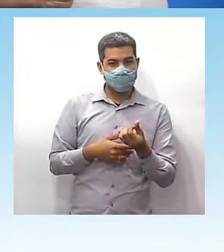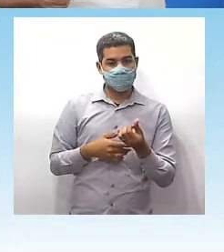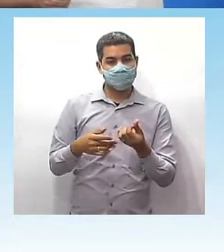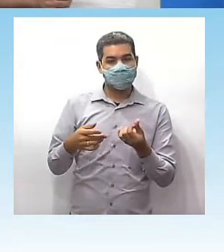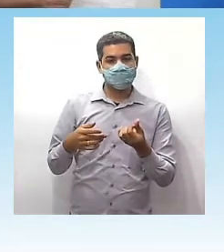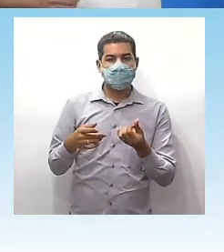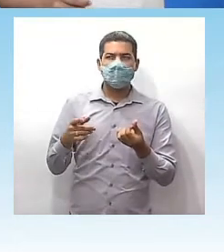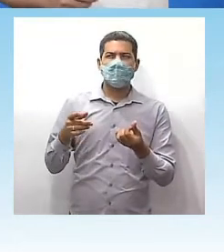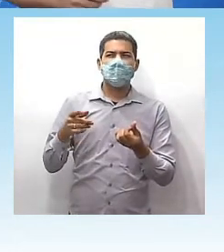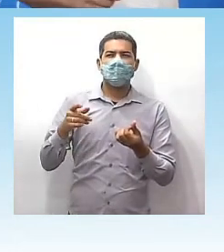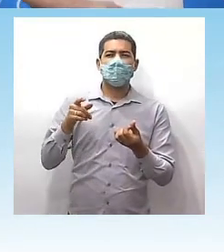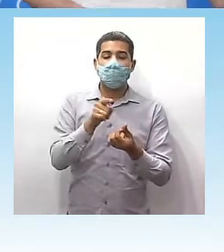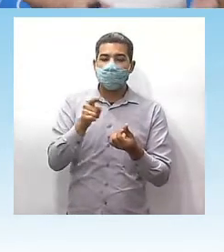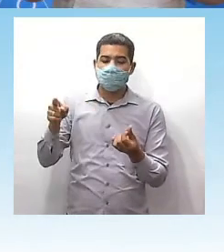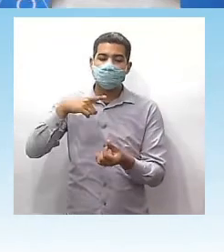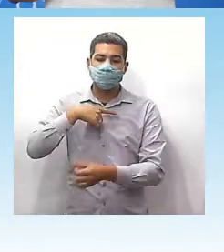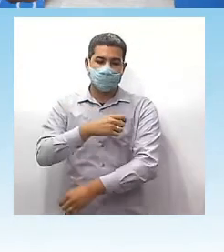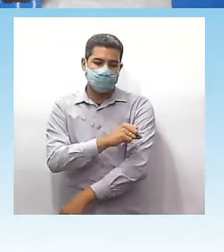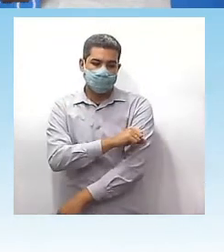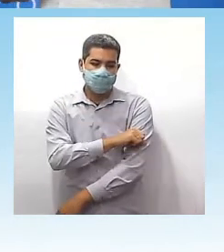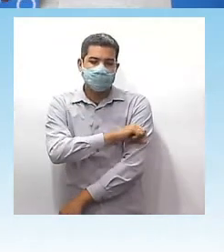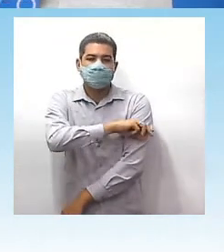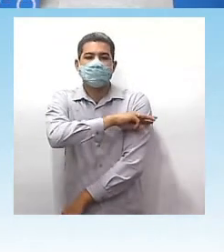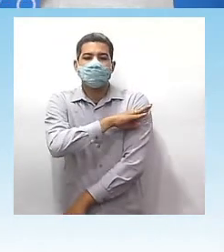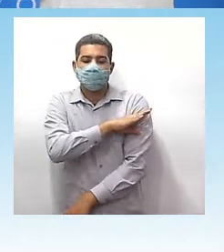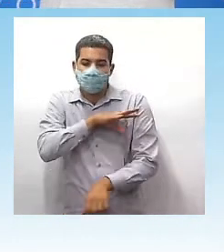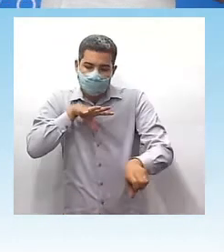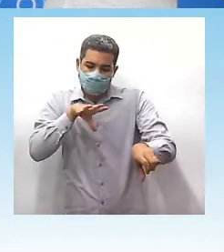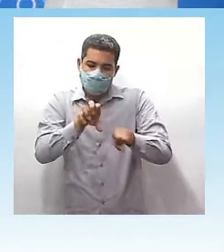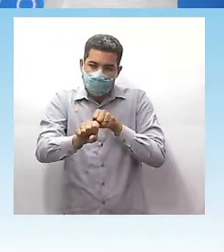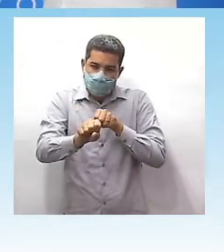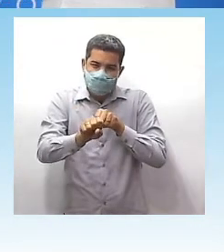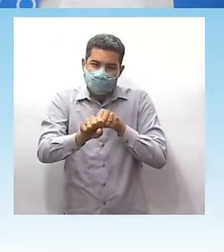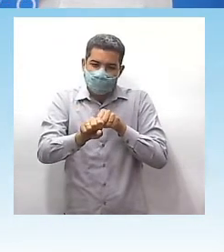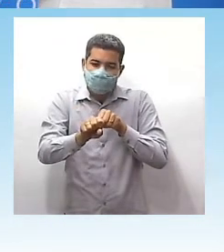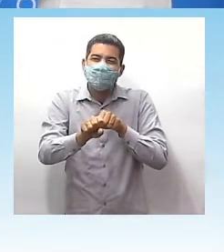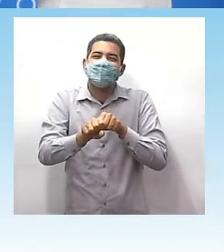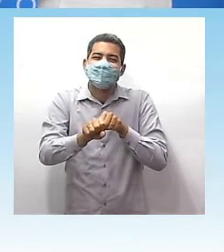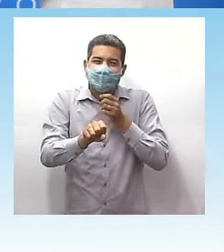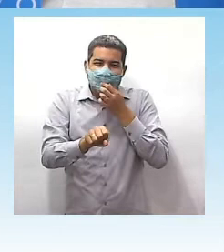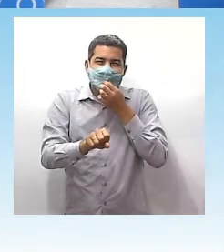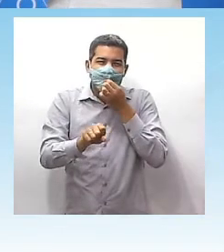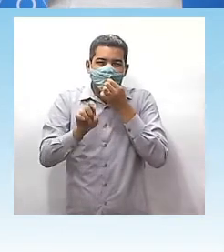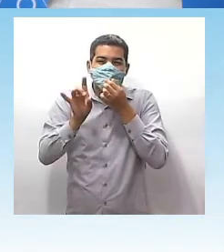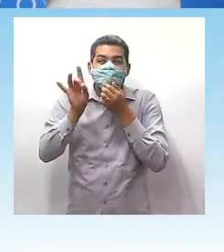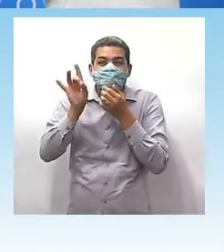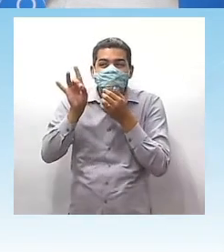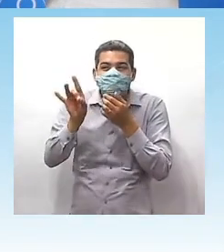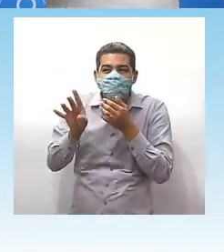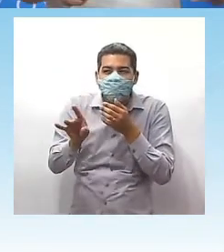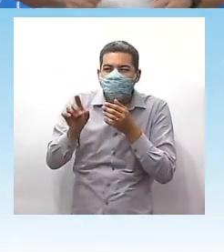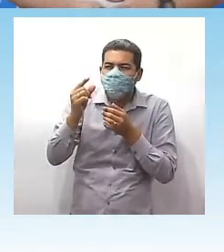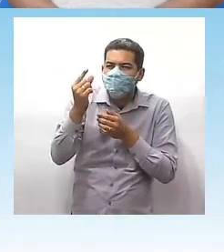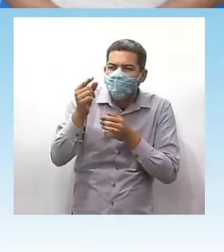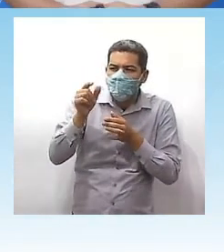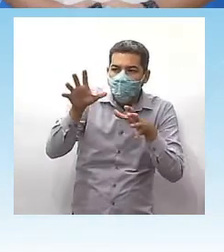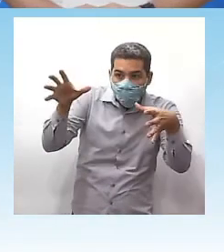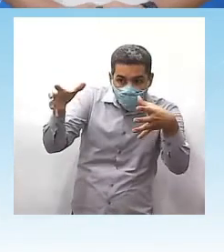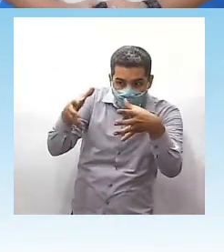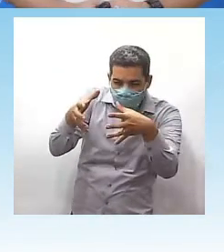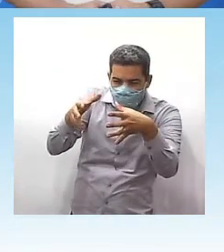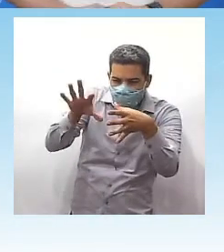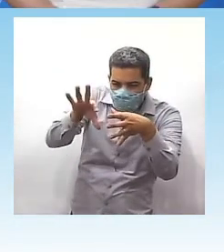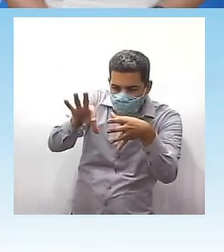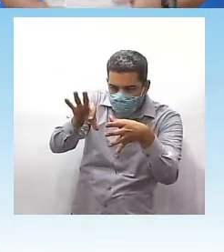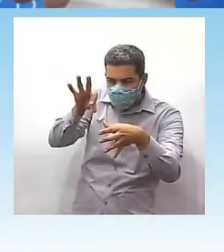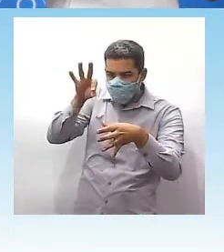ensino fundamental completo. Olha como ela é o extrato, é uma retirada de uma parcela daquela população,